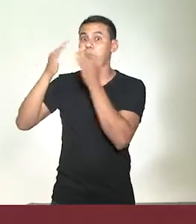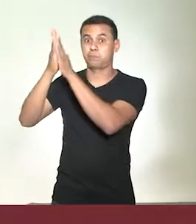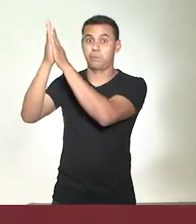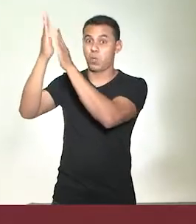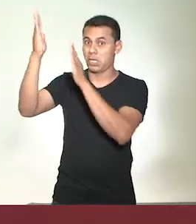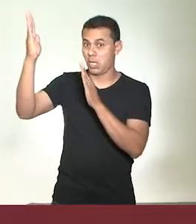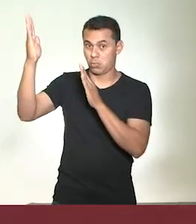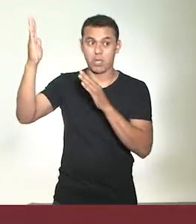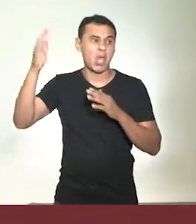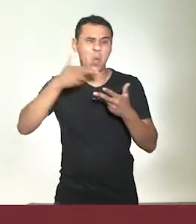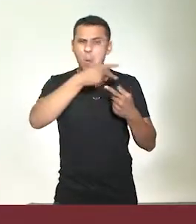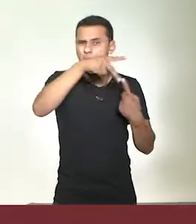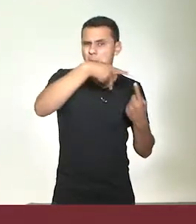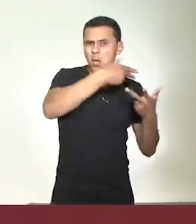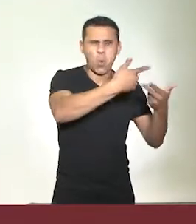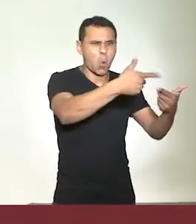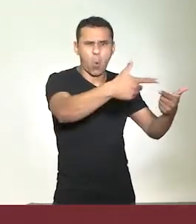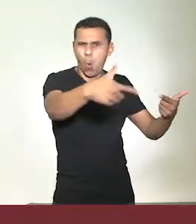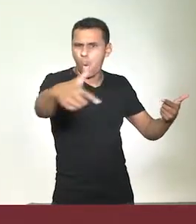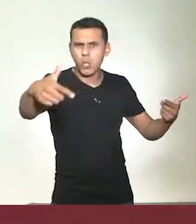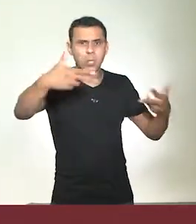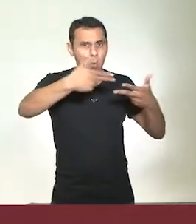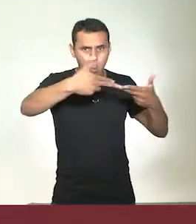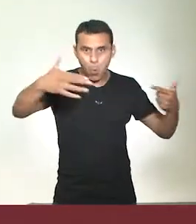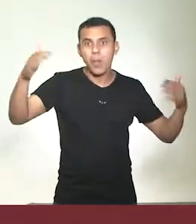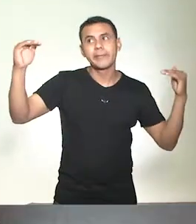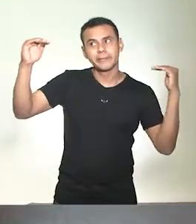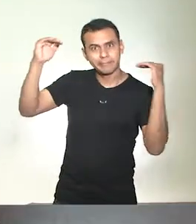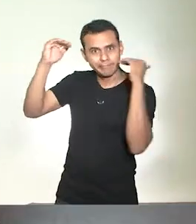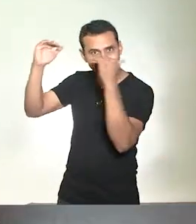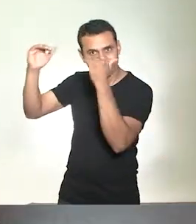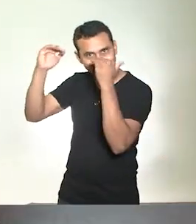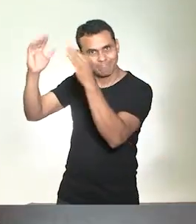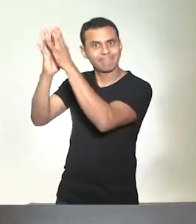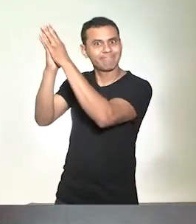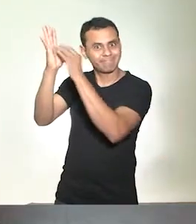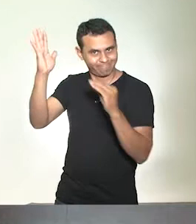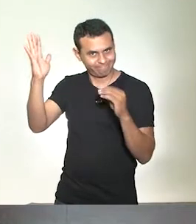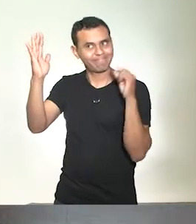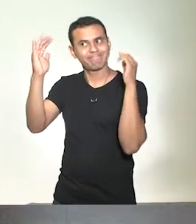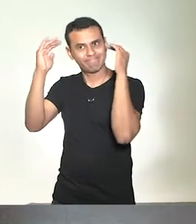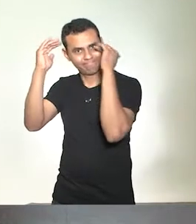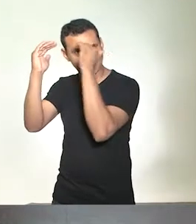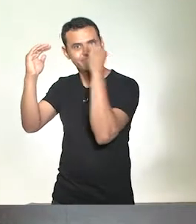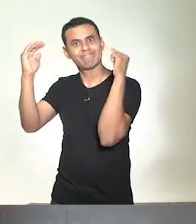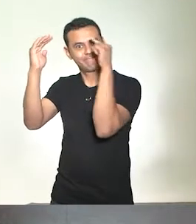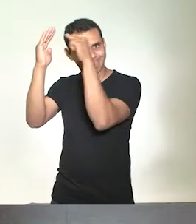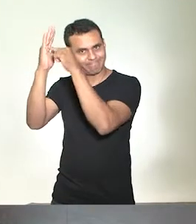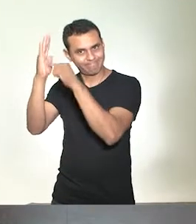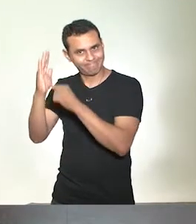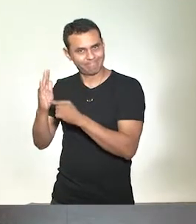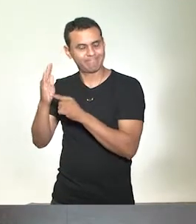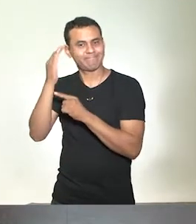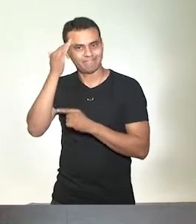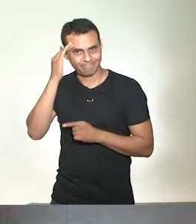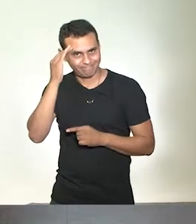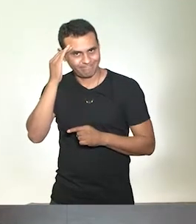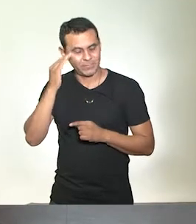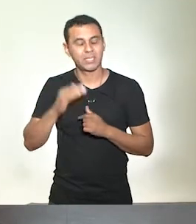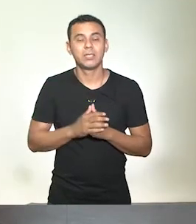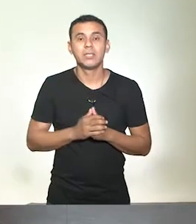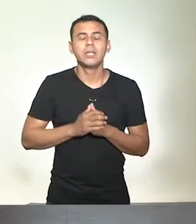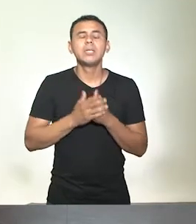ações diversas todas as ações é a gente pretende colocar no plano Desenvolvimento Social